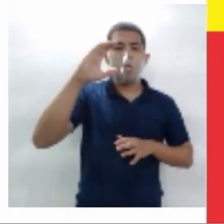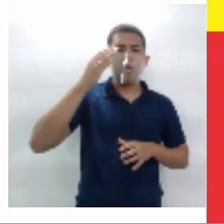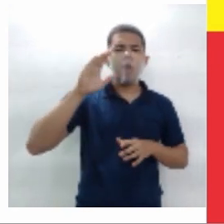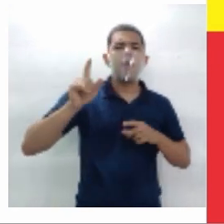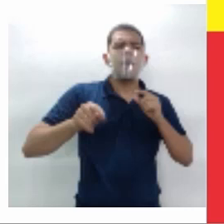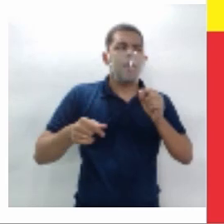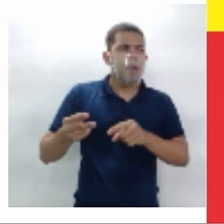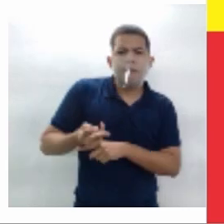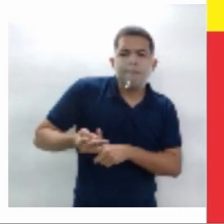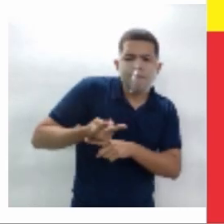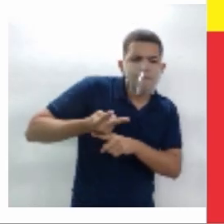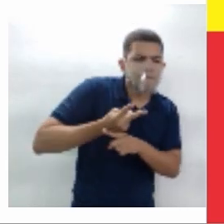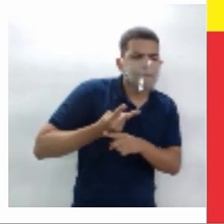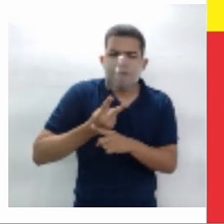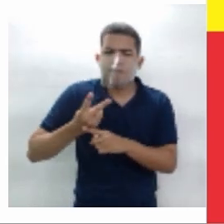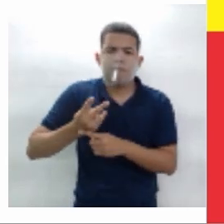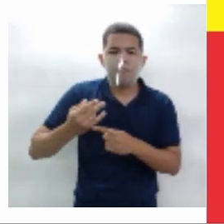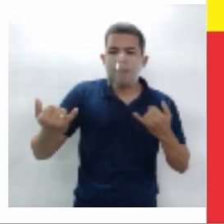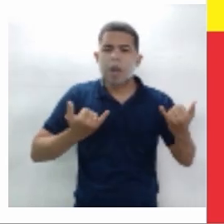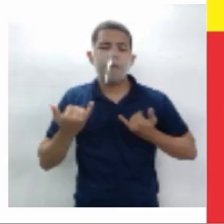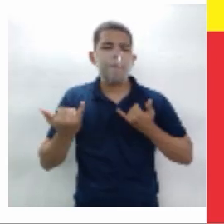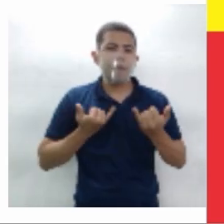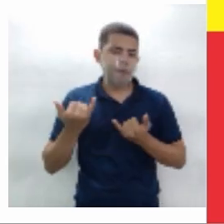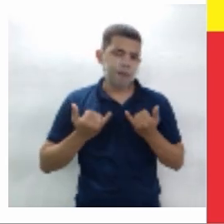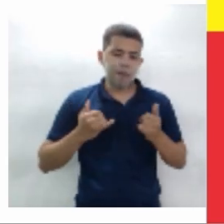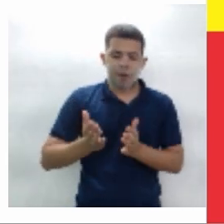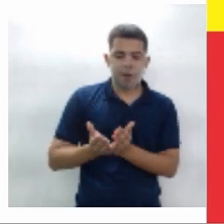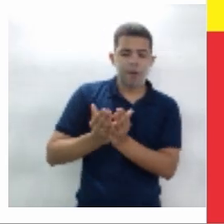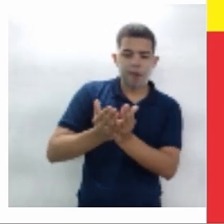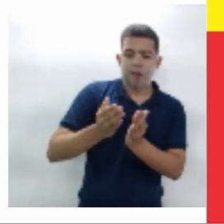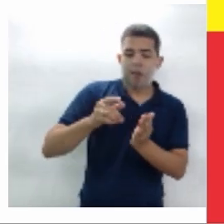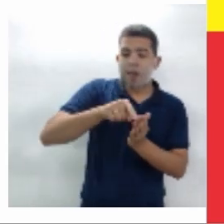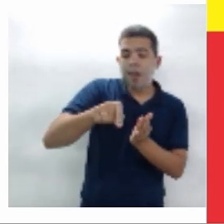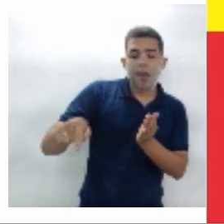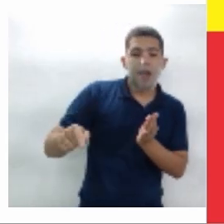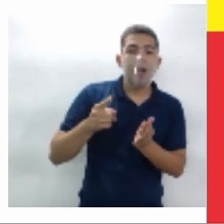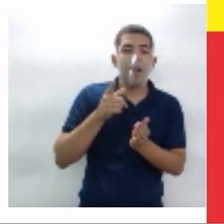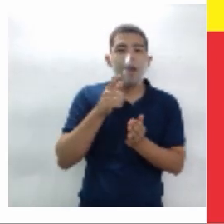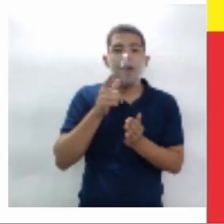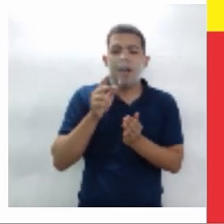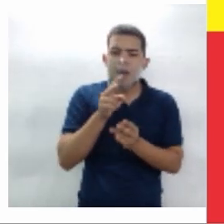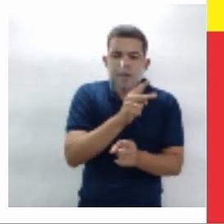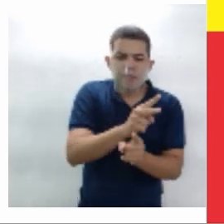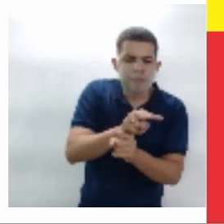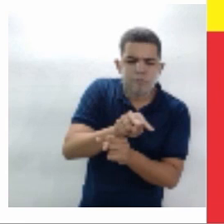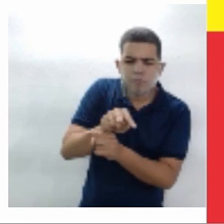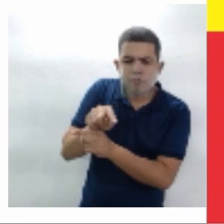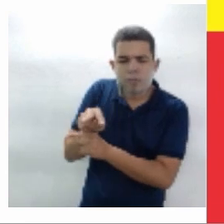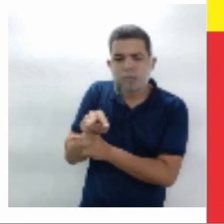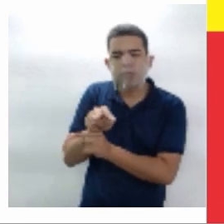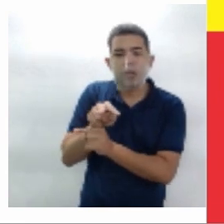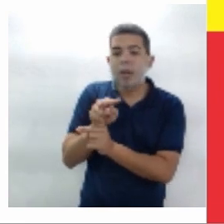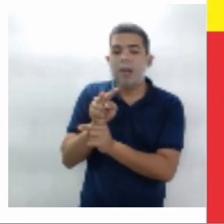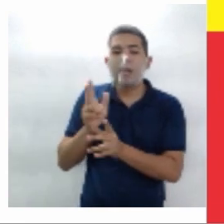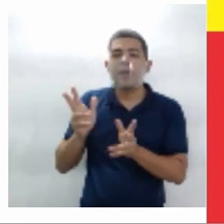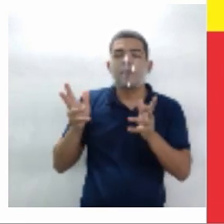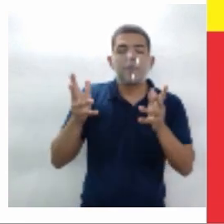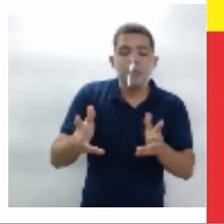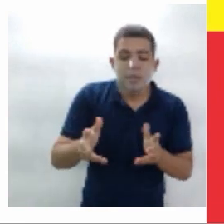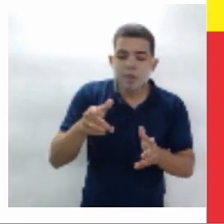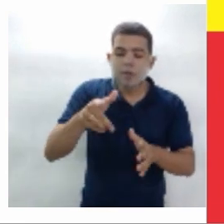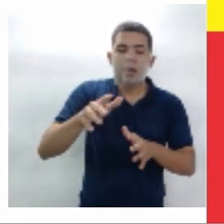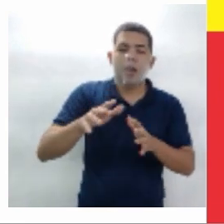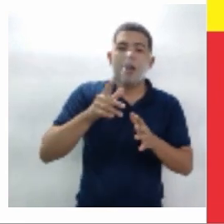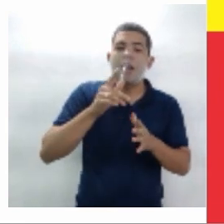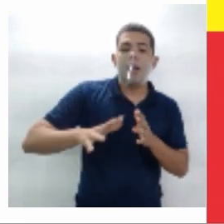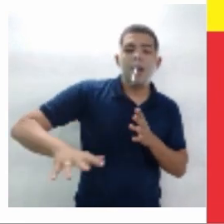coletando informações sobre o leito dos oceanos e se depararam no Atlântico com a